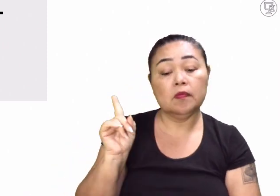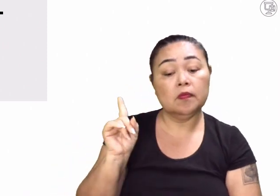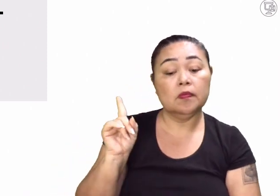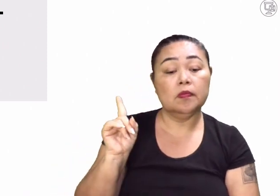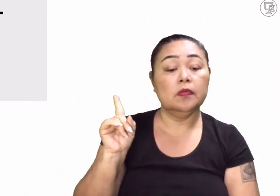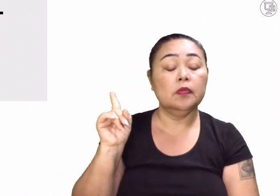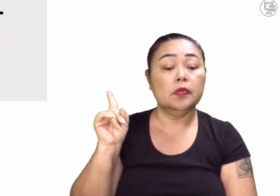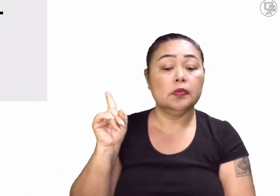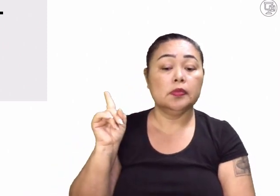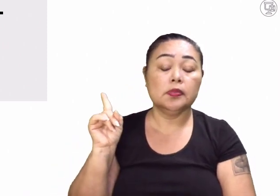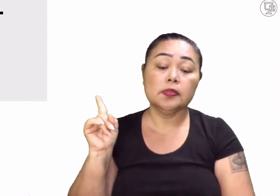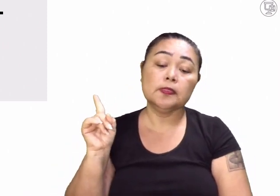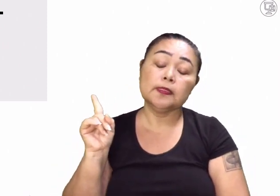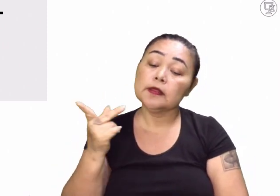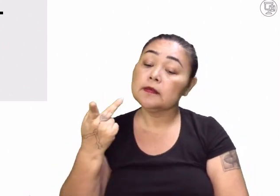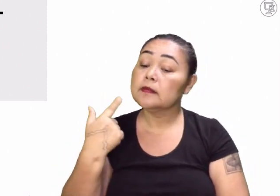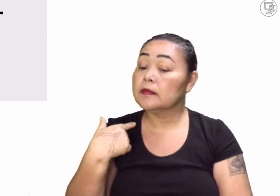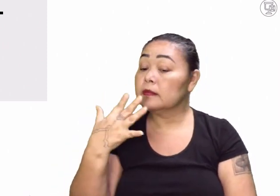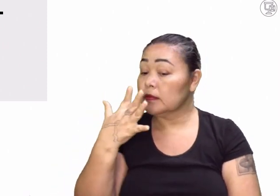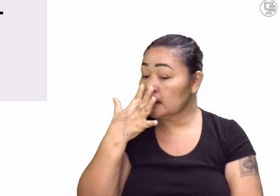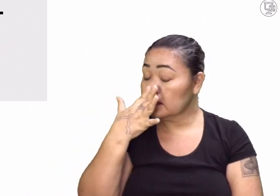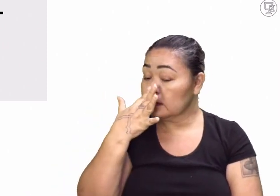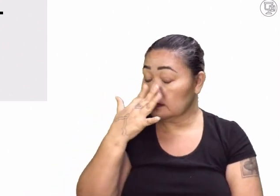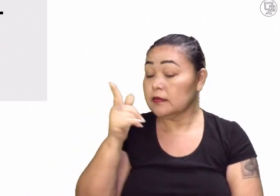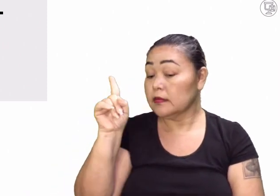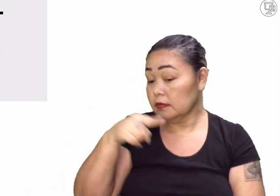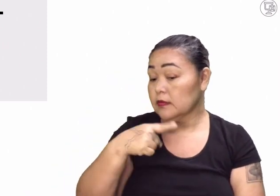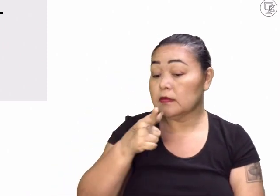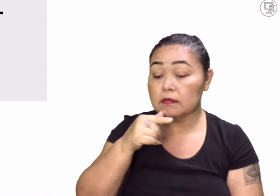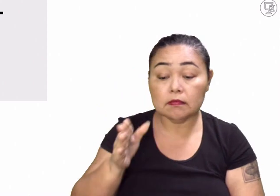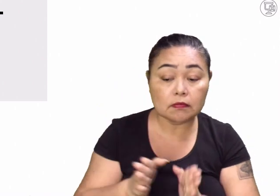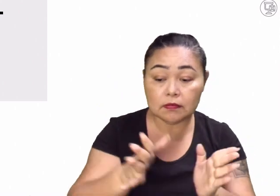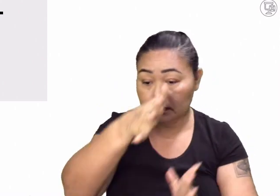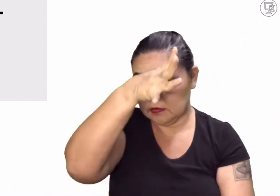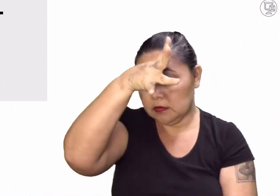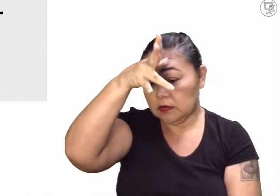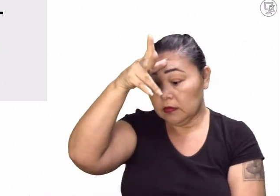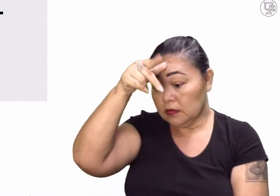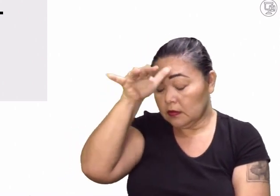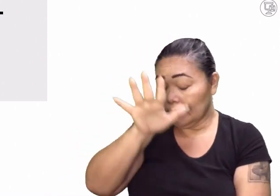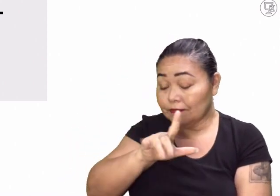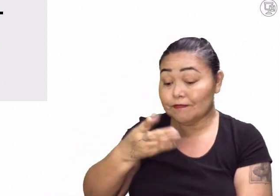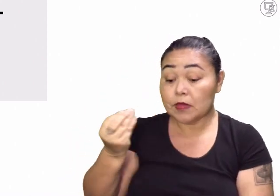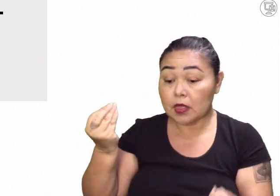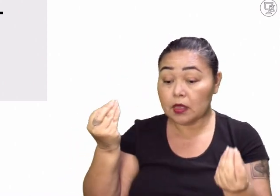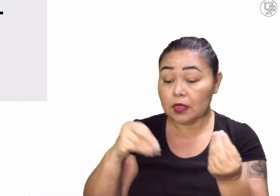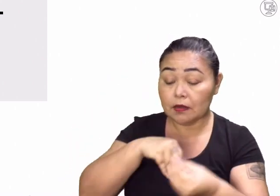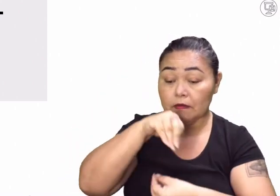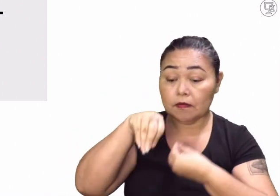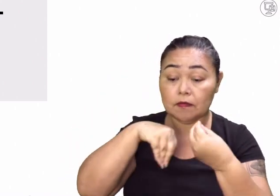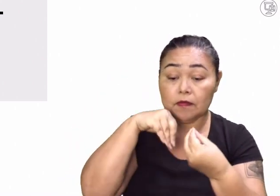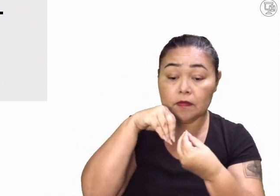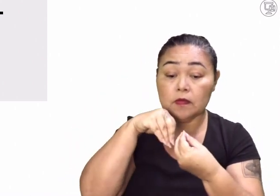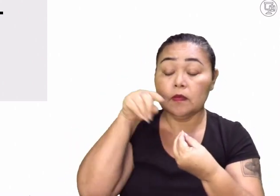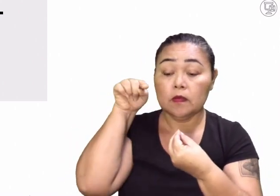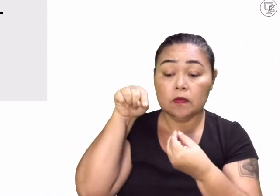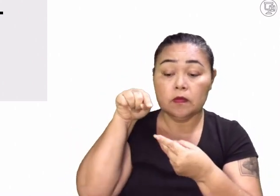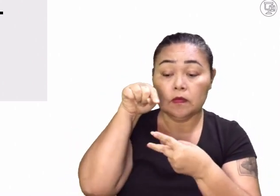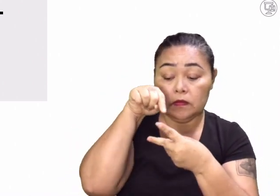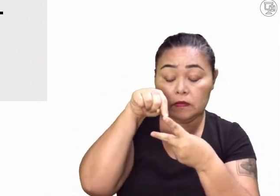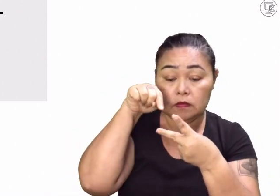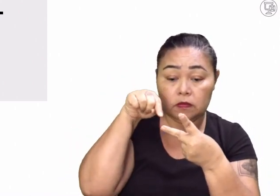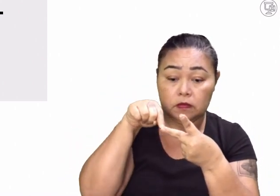misto, a gente pode observar nosso rio Amazonas, que tem um sistema de alimentação misto, porque ele é formado,